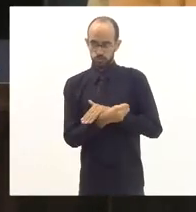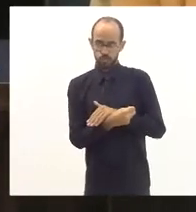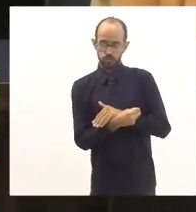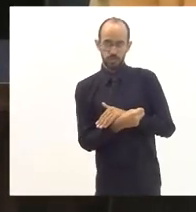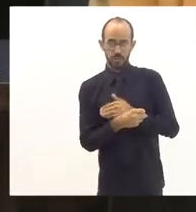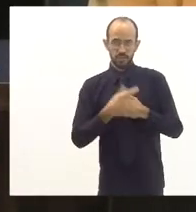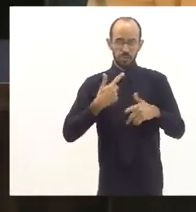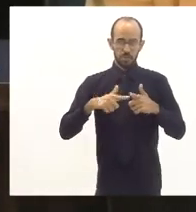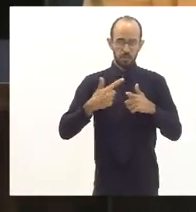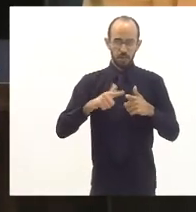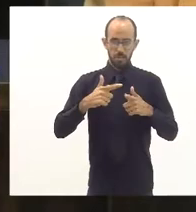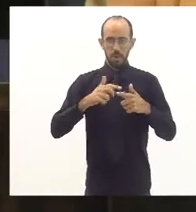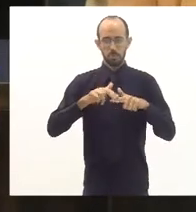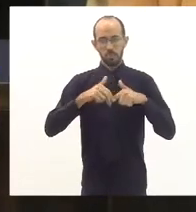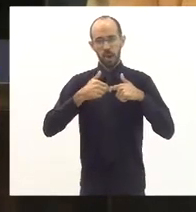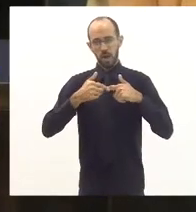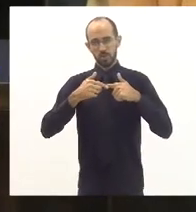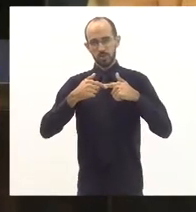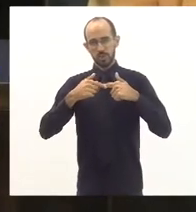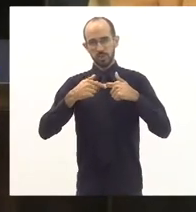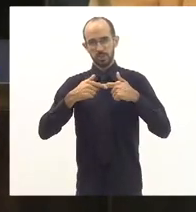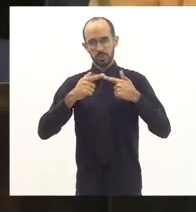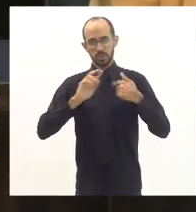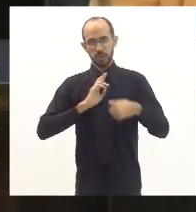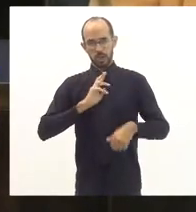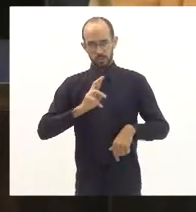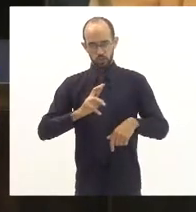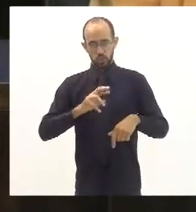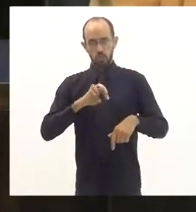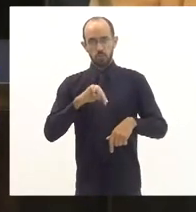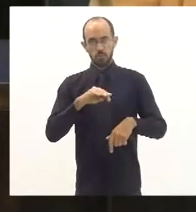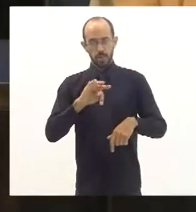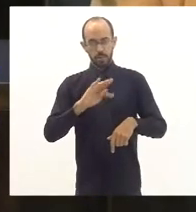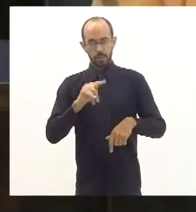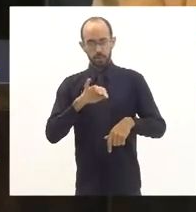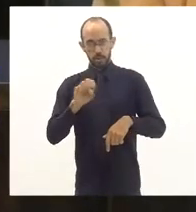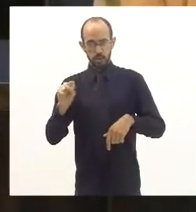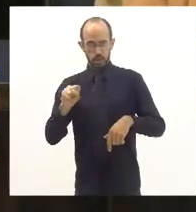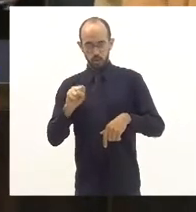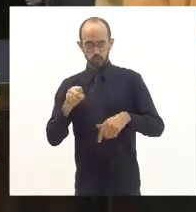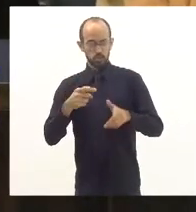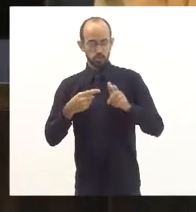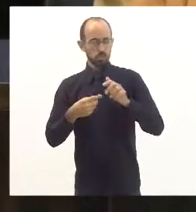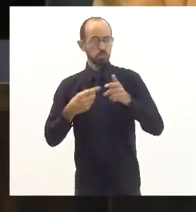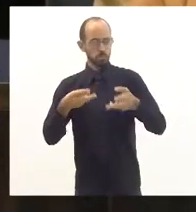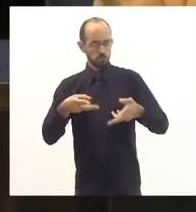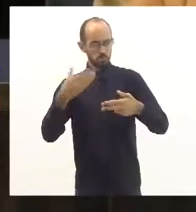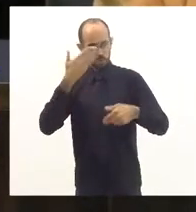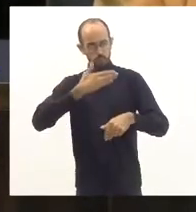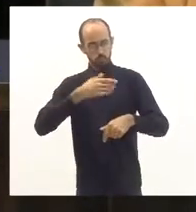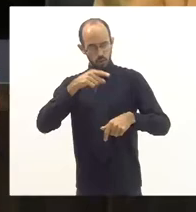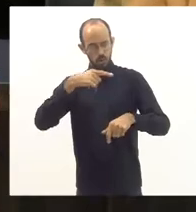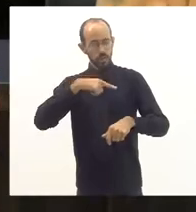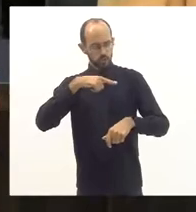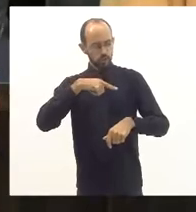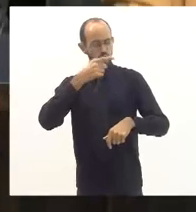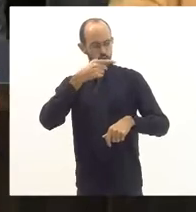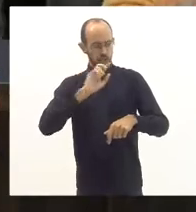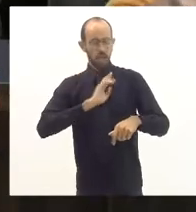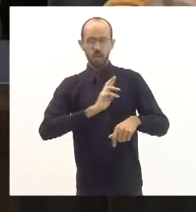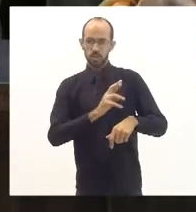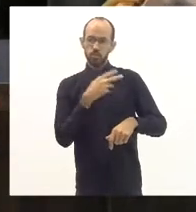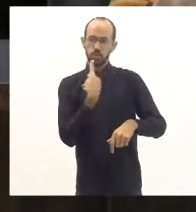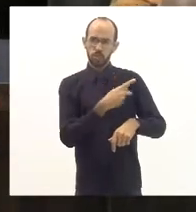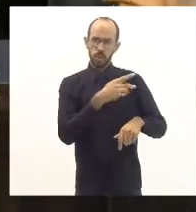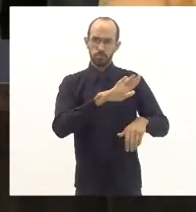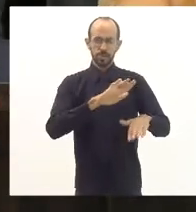questão religiosa, etc. O Matheus mostrou claramente que ele tinha sua convicção religiosa, que separava